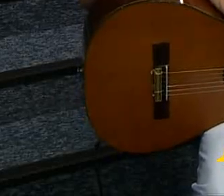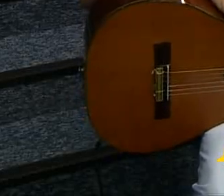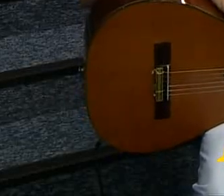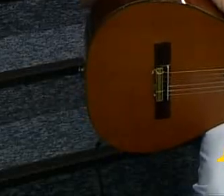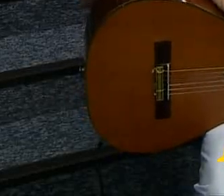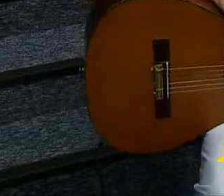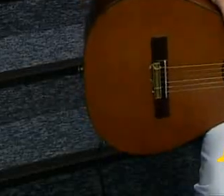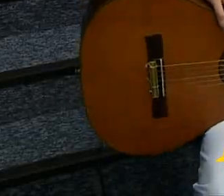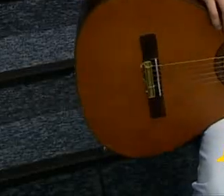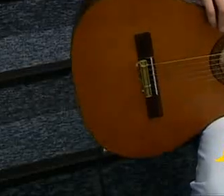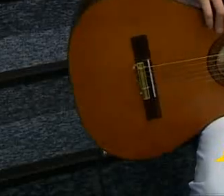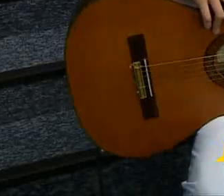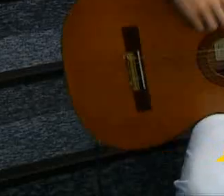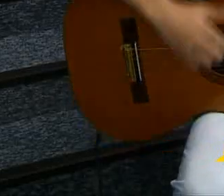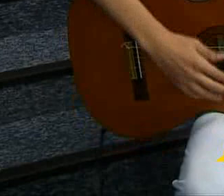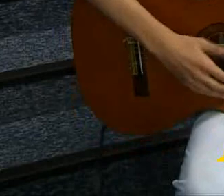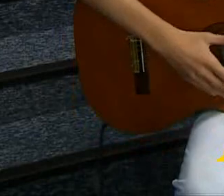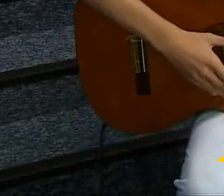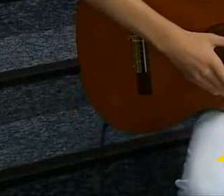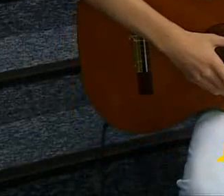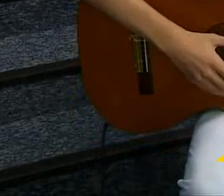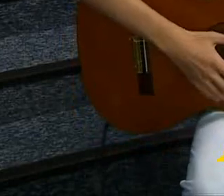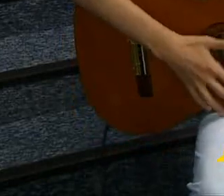Isso. E